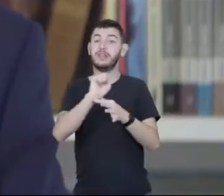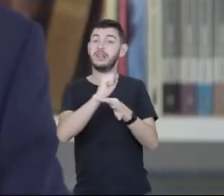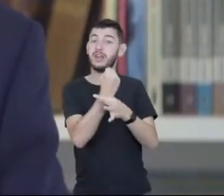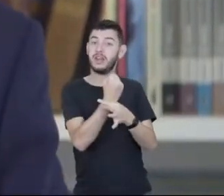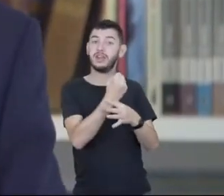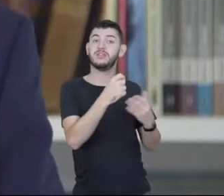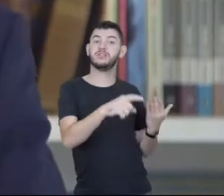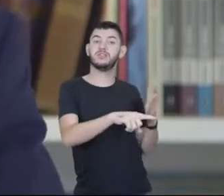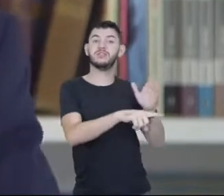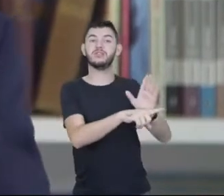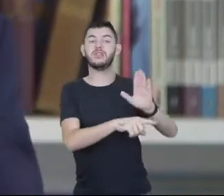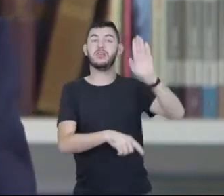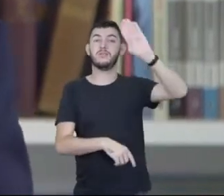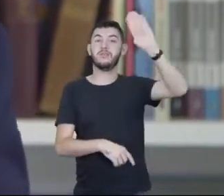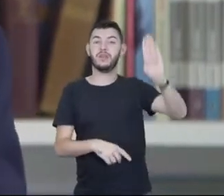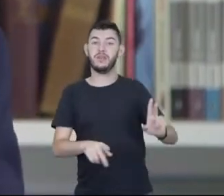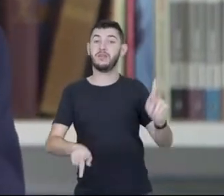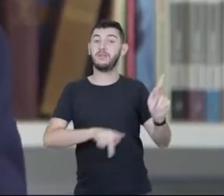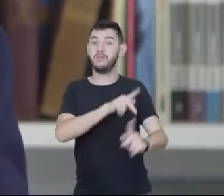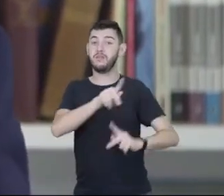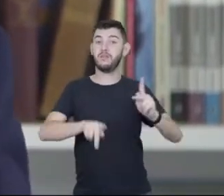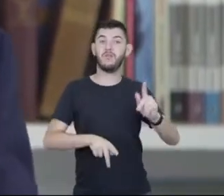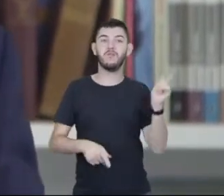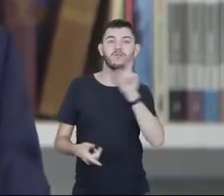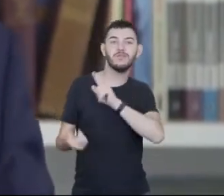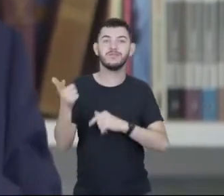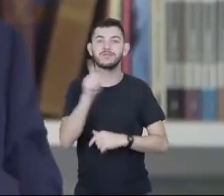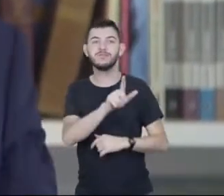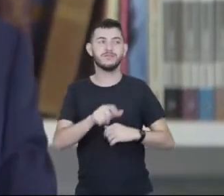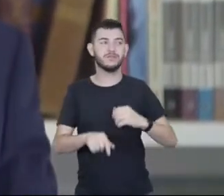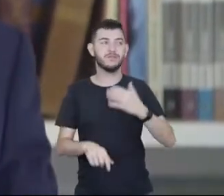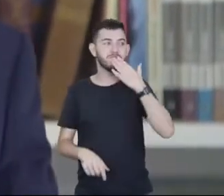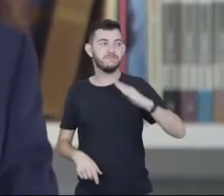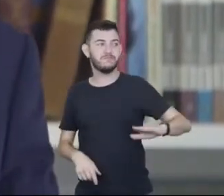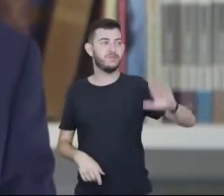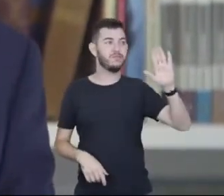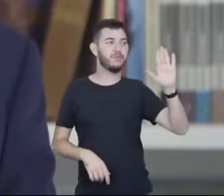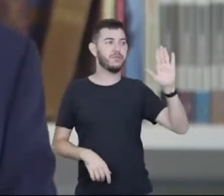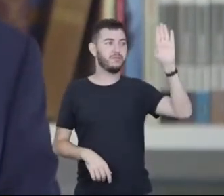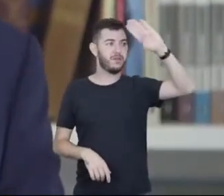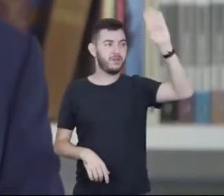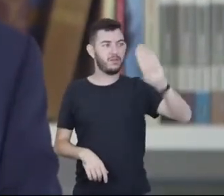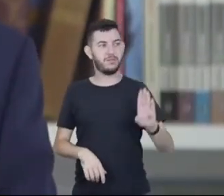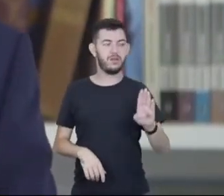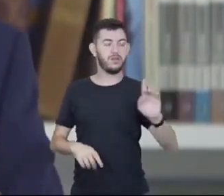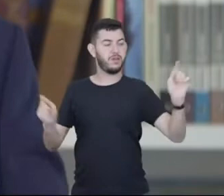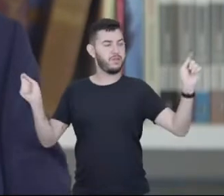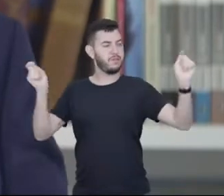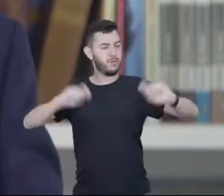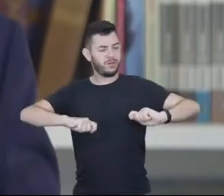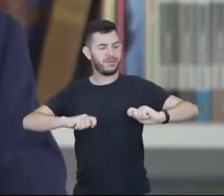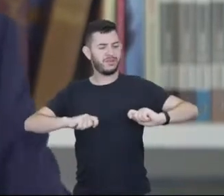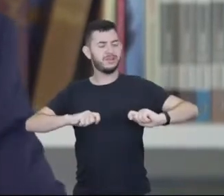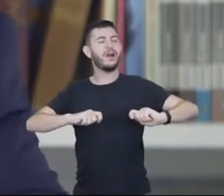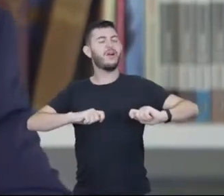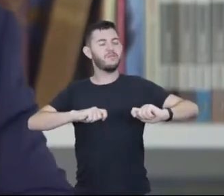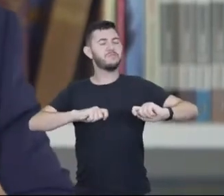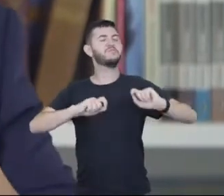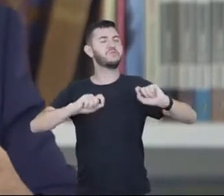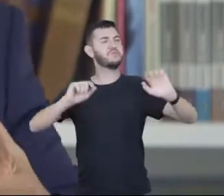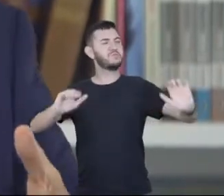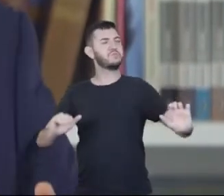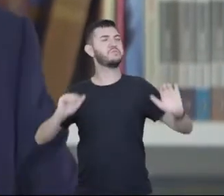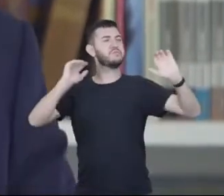brasileiro Prometemos ao Brasil usar o seu potencial de grandeza para construir a